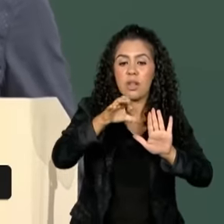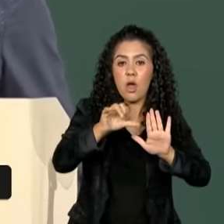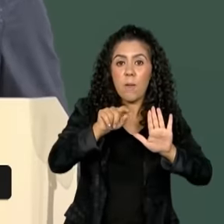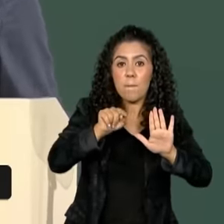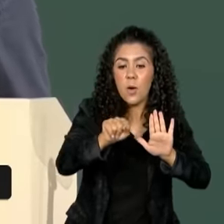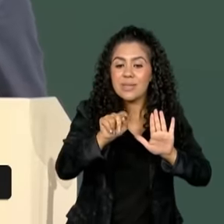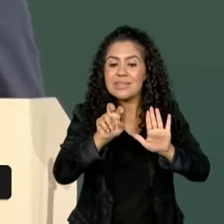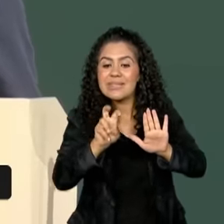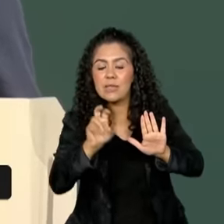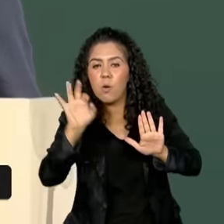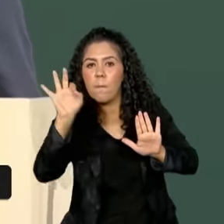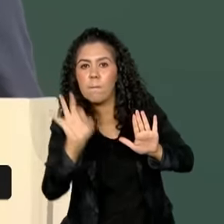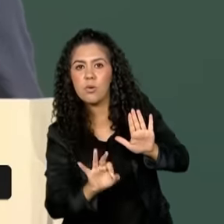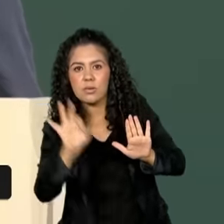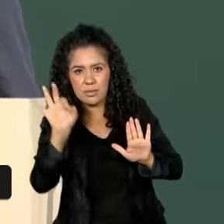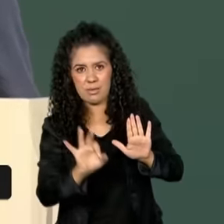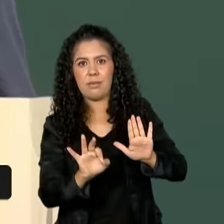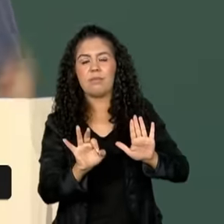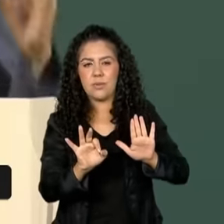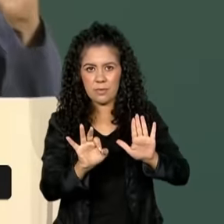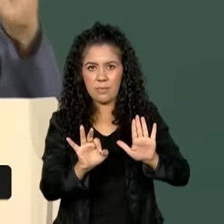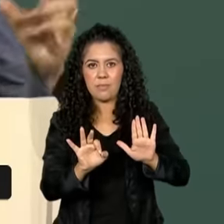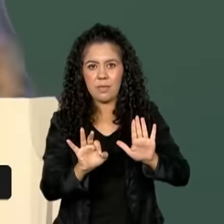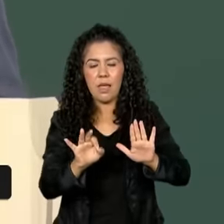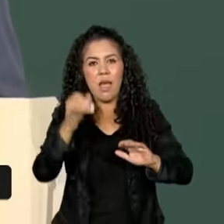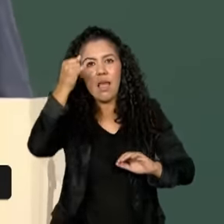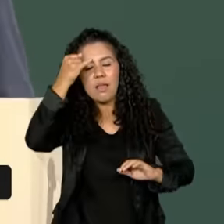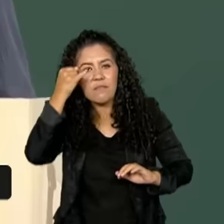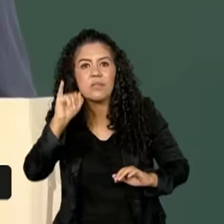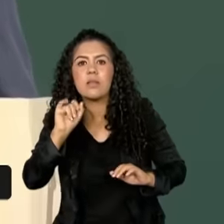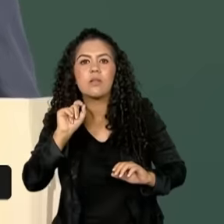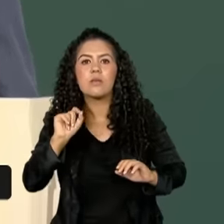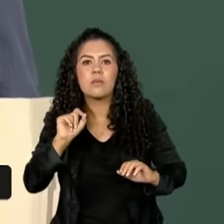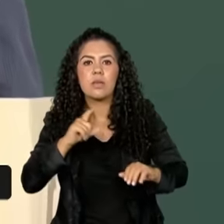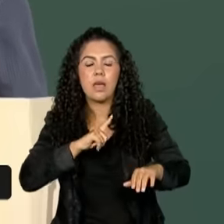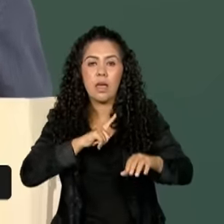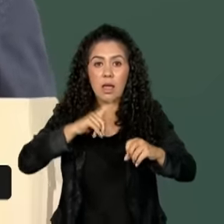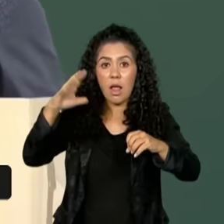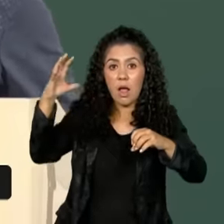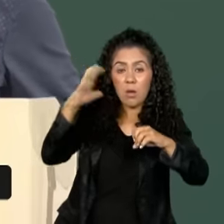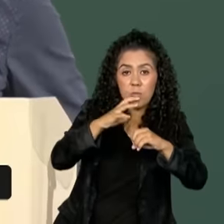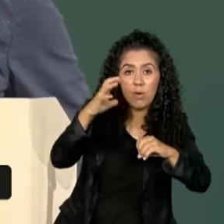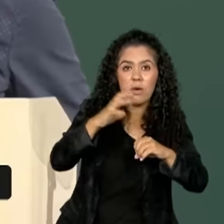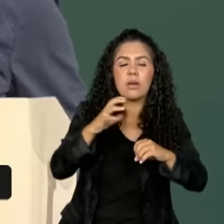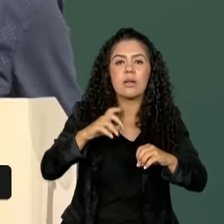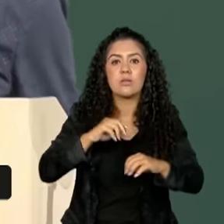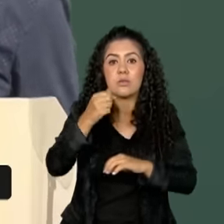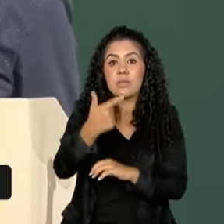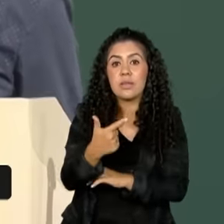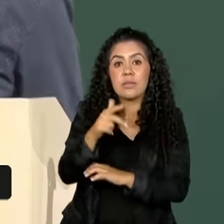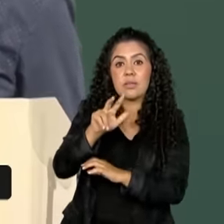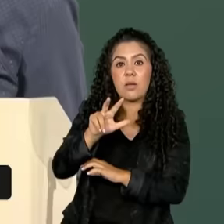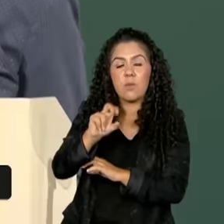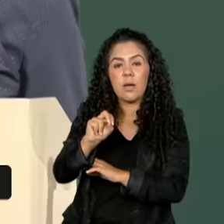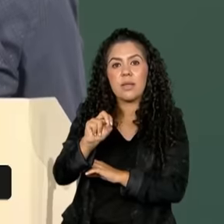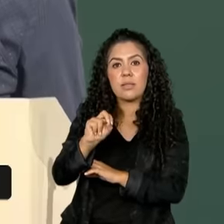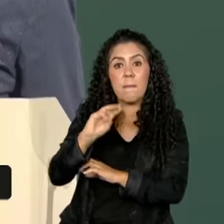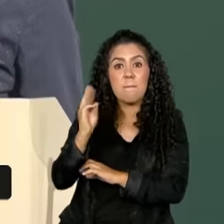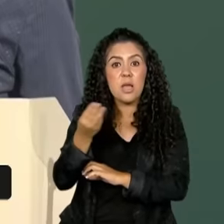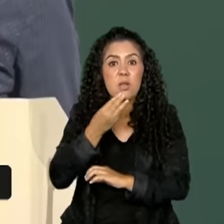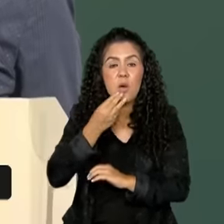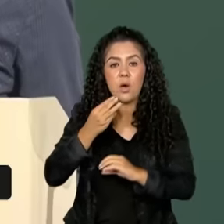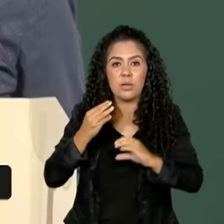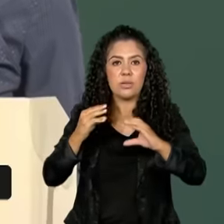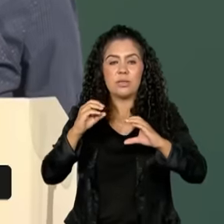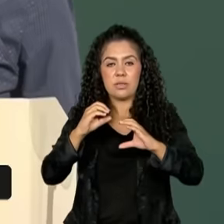49,5%, evitando lançar na atmosfera 250 milhões de toneladas de CO2. Se